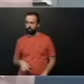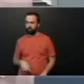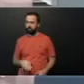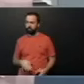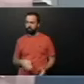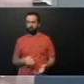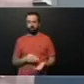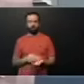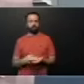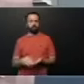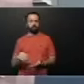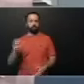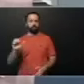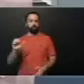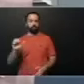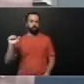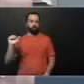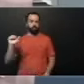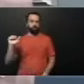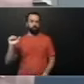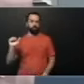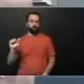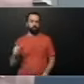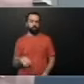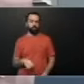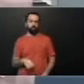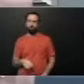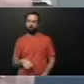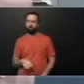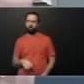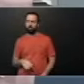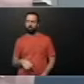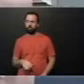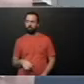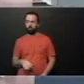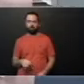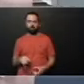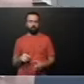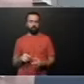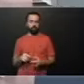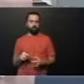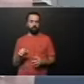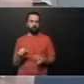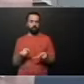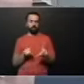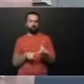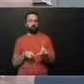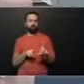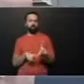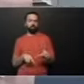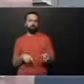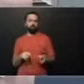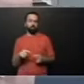É a letrinha A. Essa letrinha A, ela está em letra, como que é?